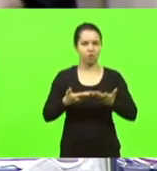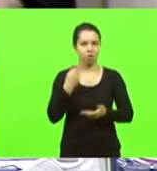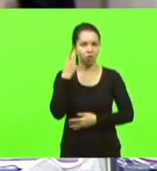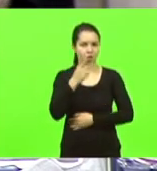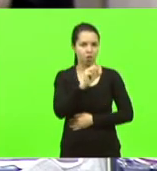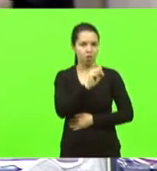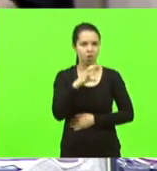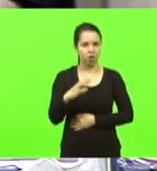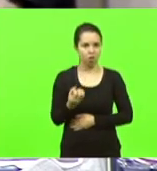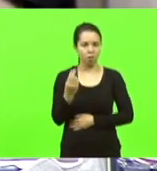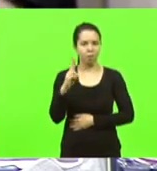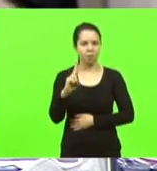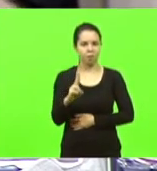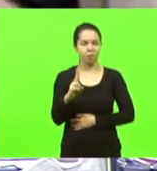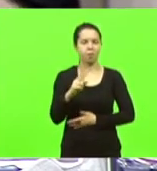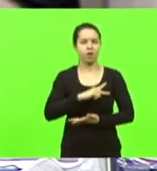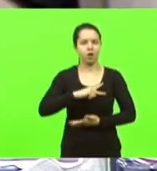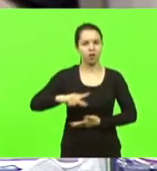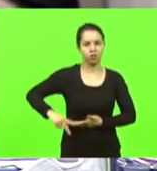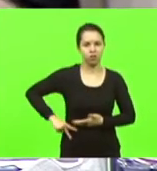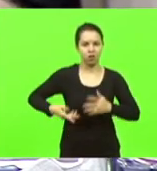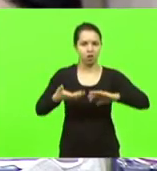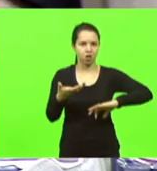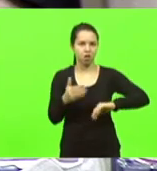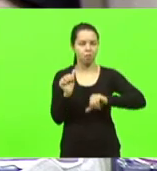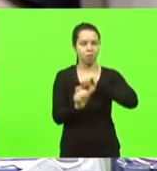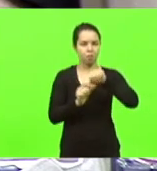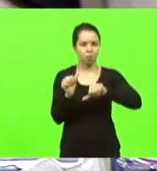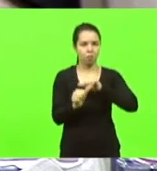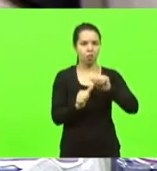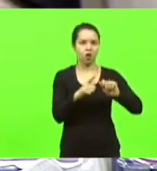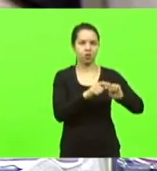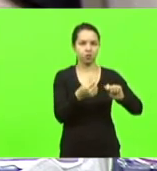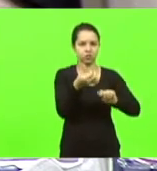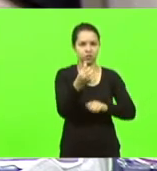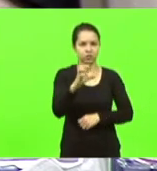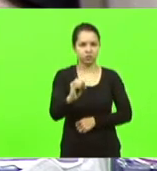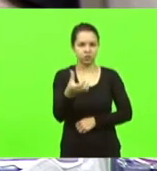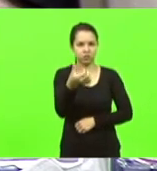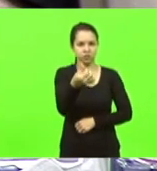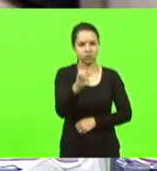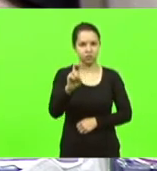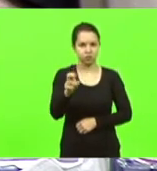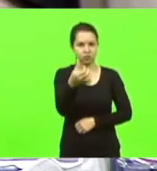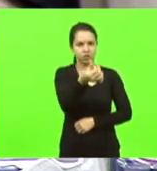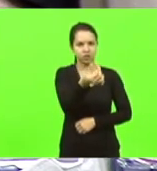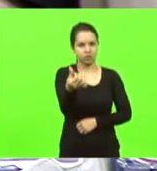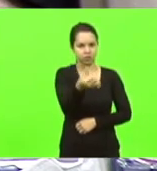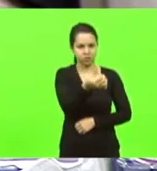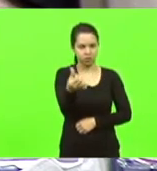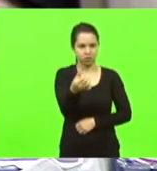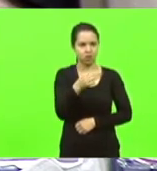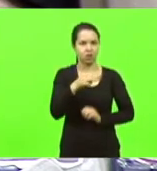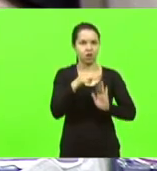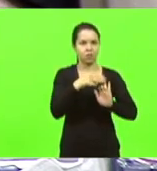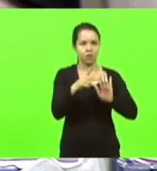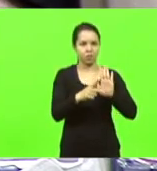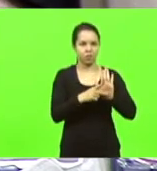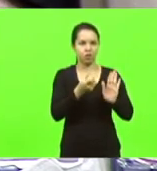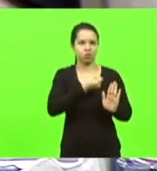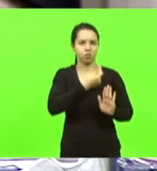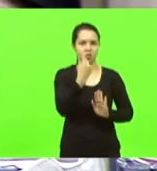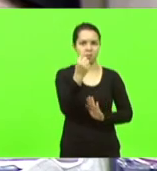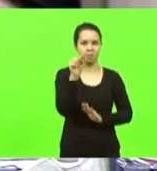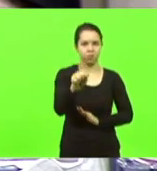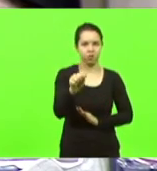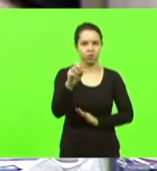presidente do congresso nacional para que promova alterações aos artigos 60 65 e 66 da Medida Provisória nº